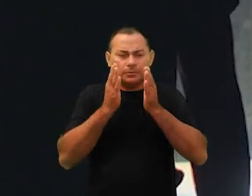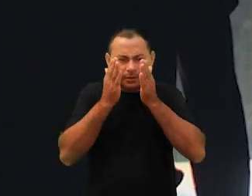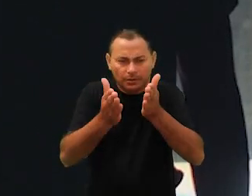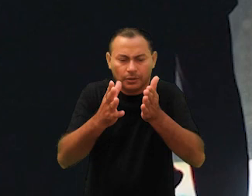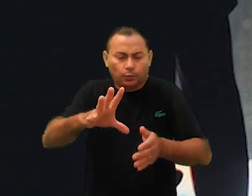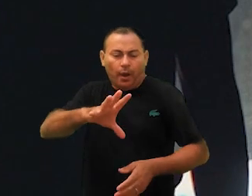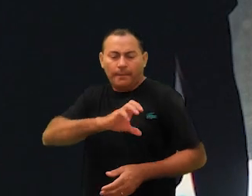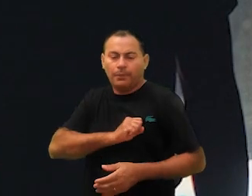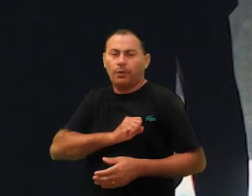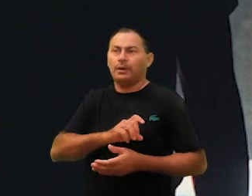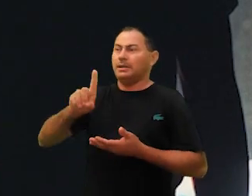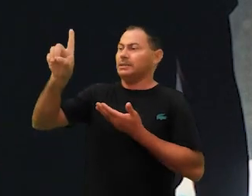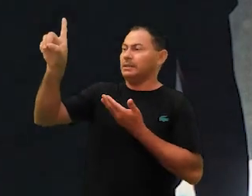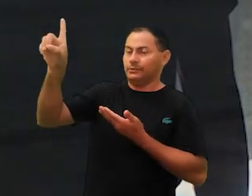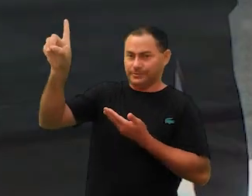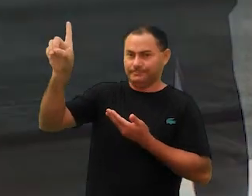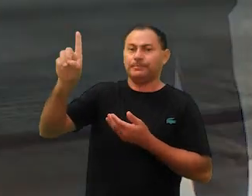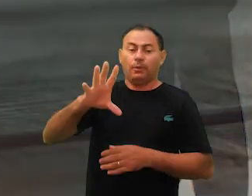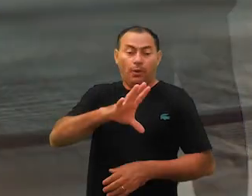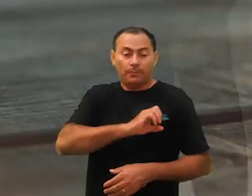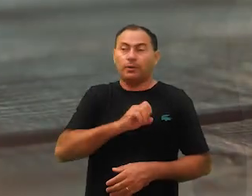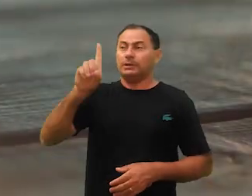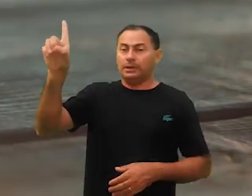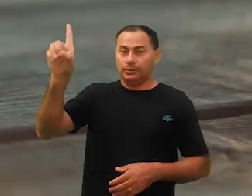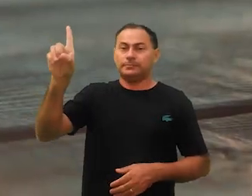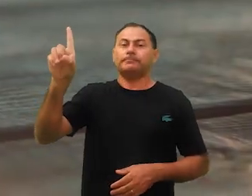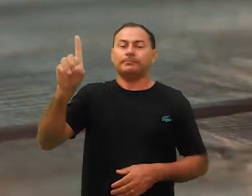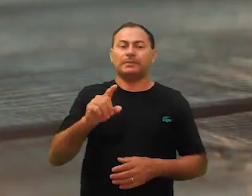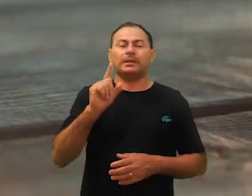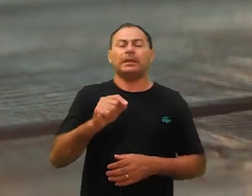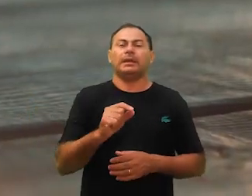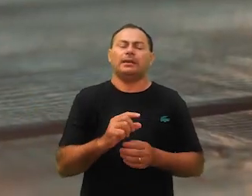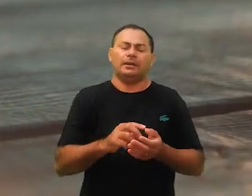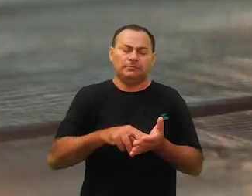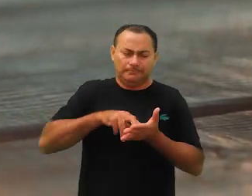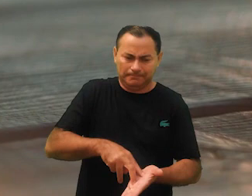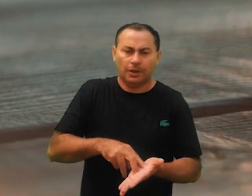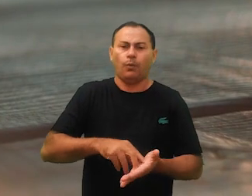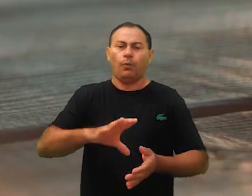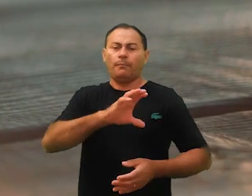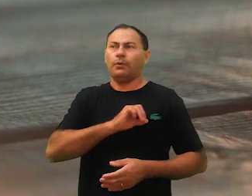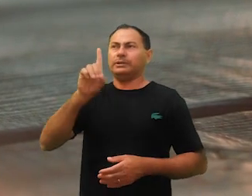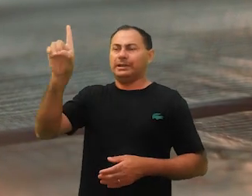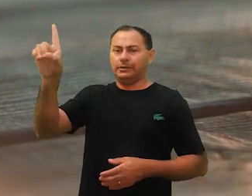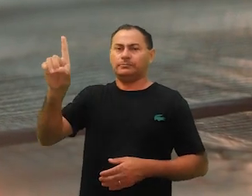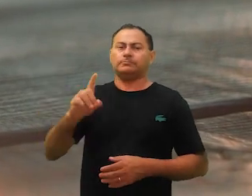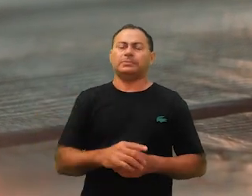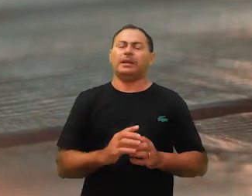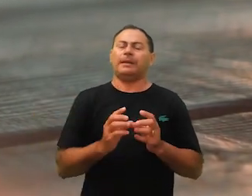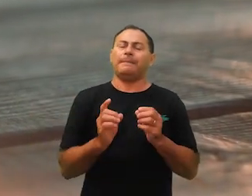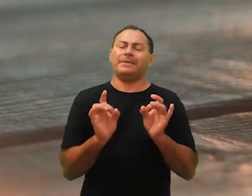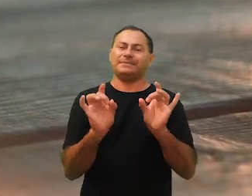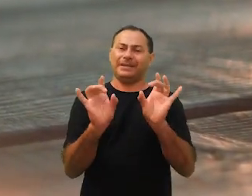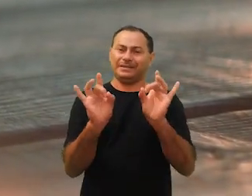prisma do amor de Deus. O amor de Deus que é inefável, o amor de Deus que